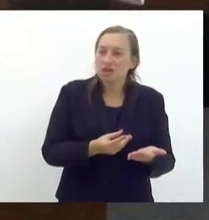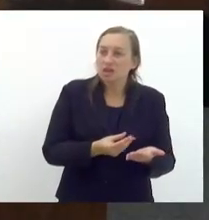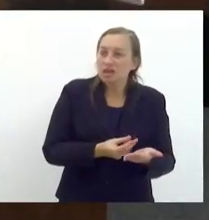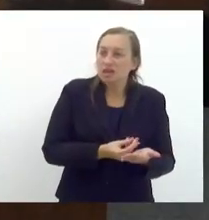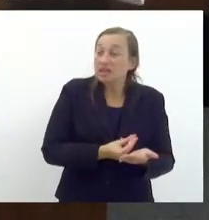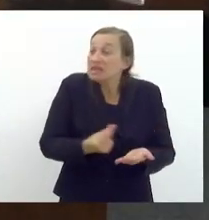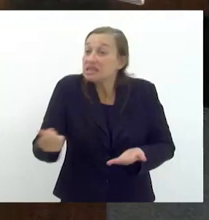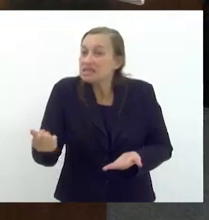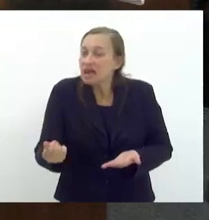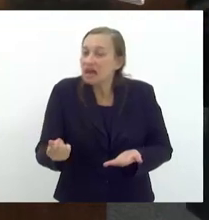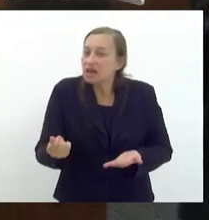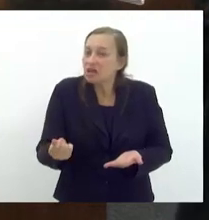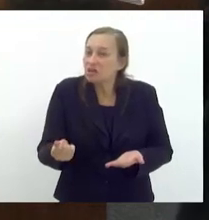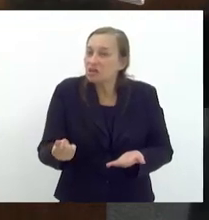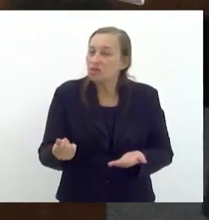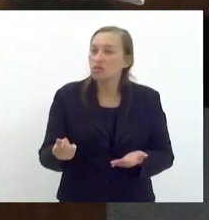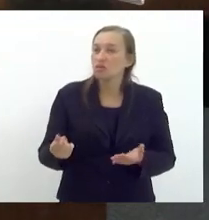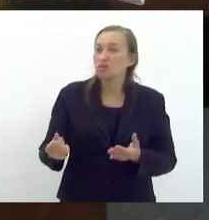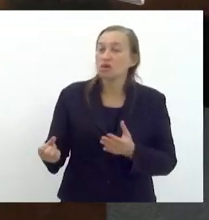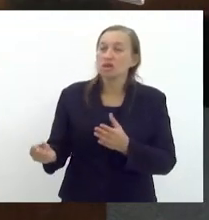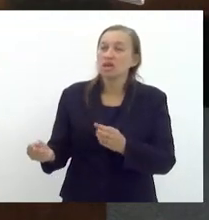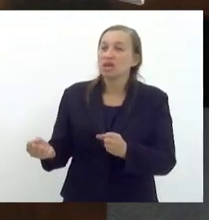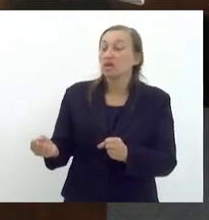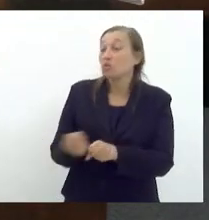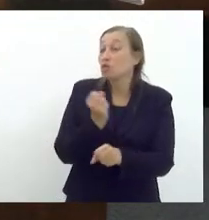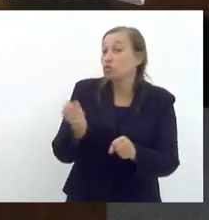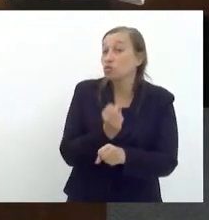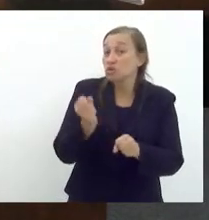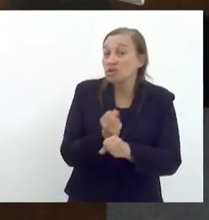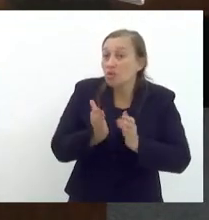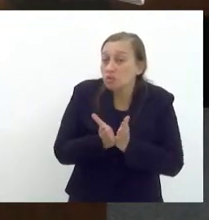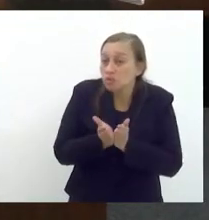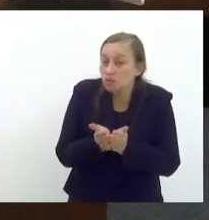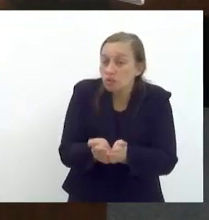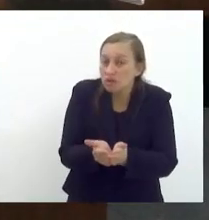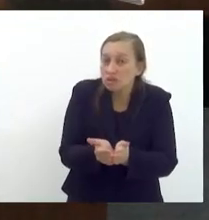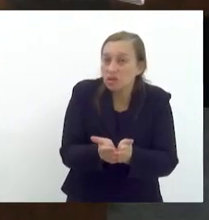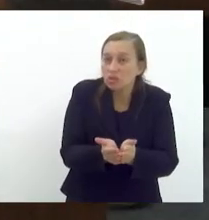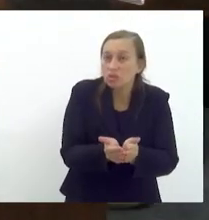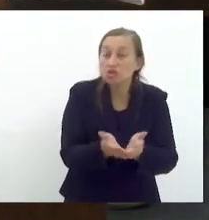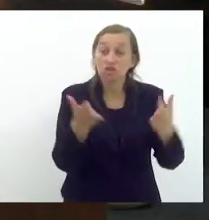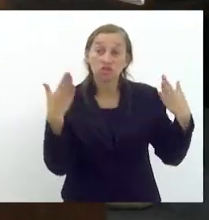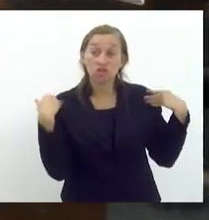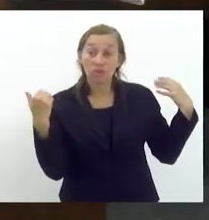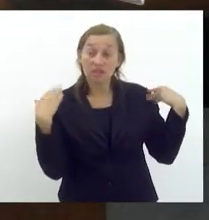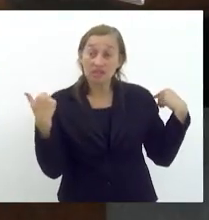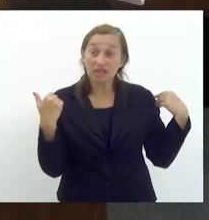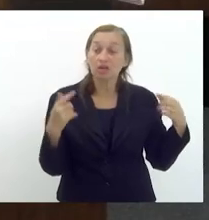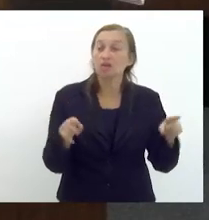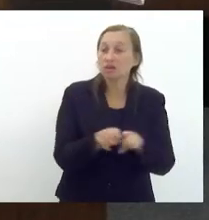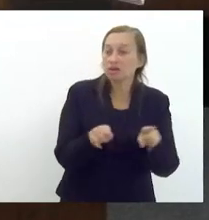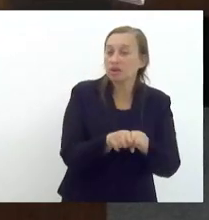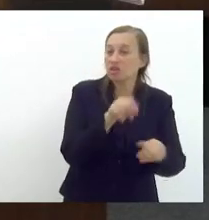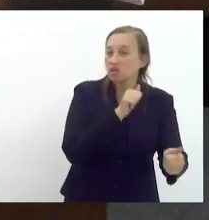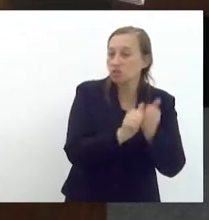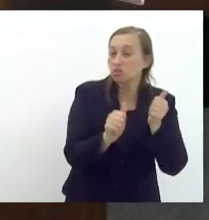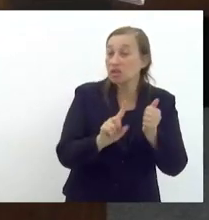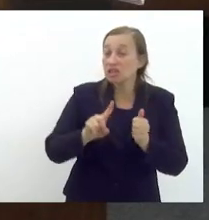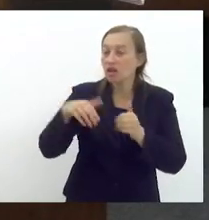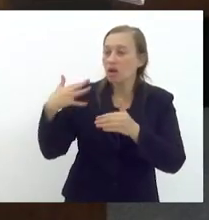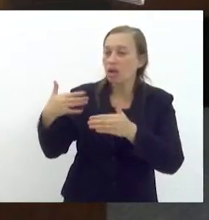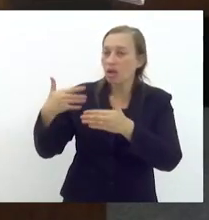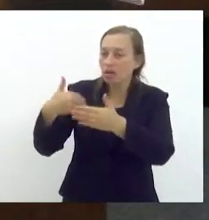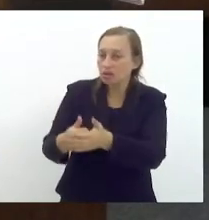outros estados foi construção de embarcação de Recreio e embarcações esportiva ali foi a primeira queda e depois ao longo do tempo